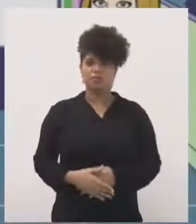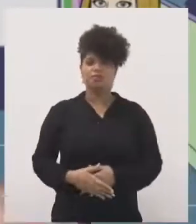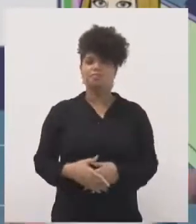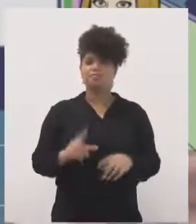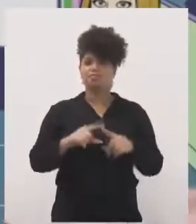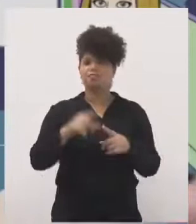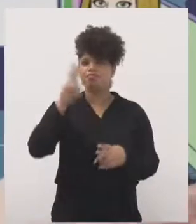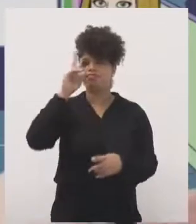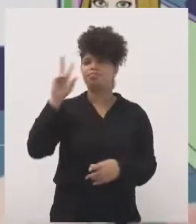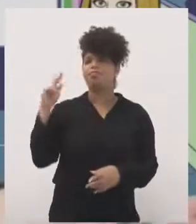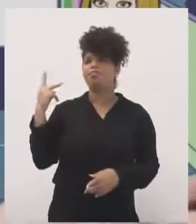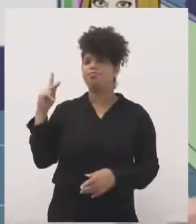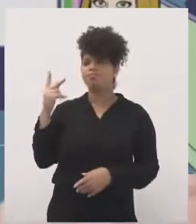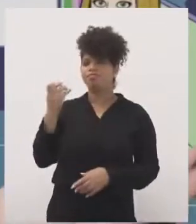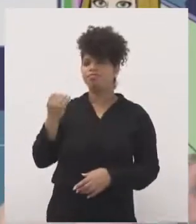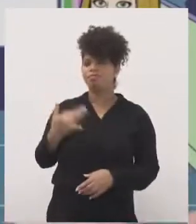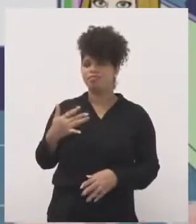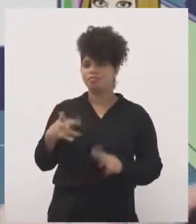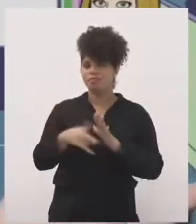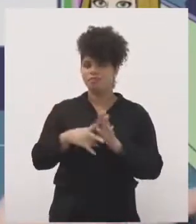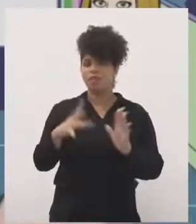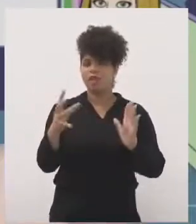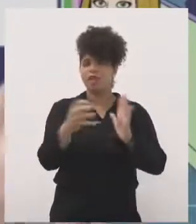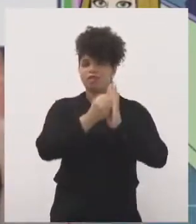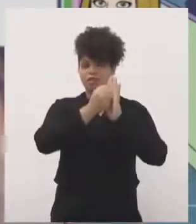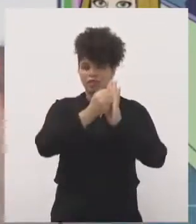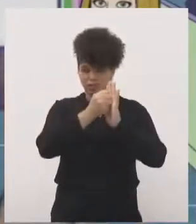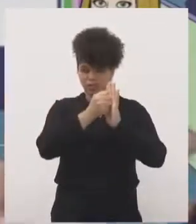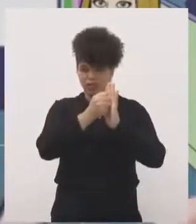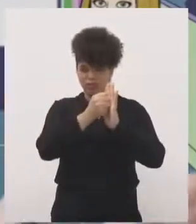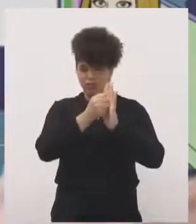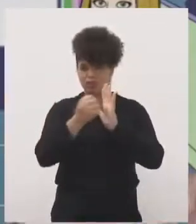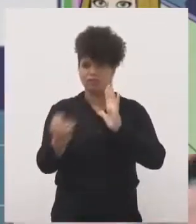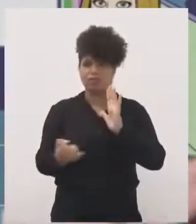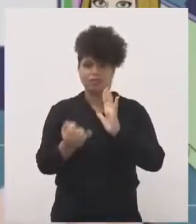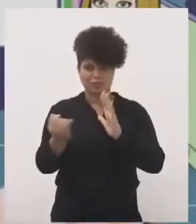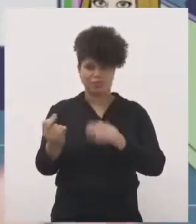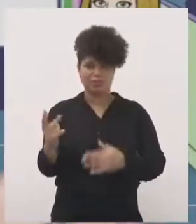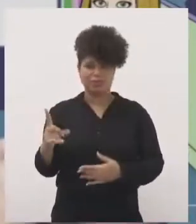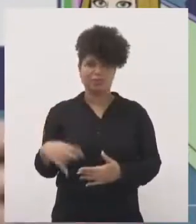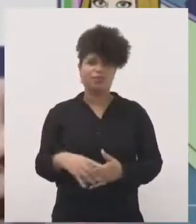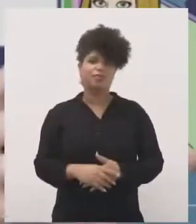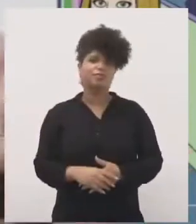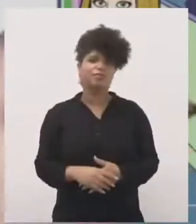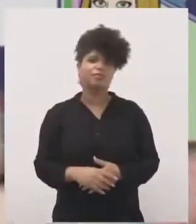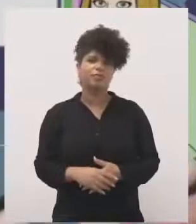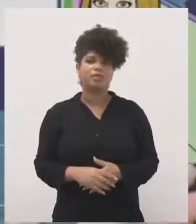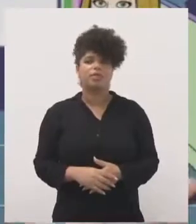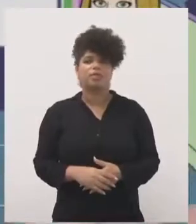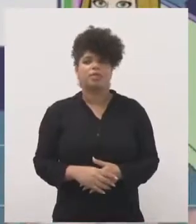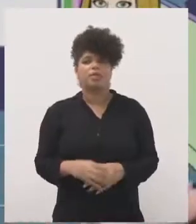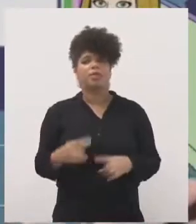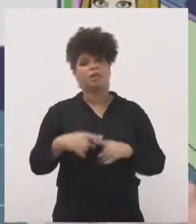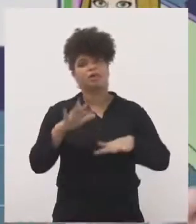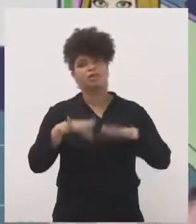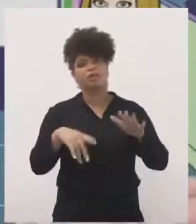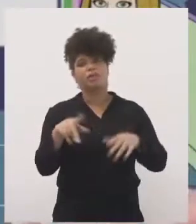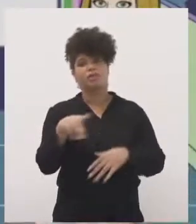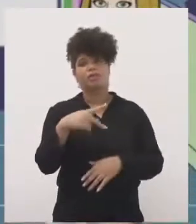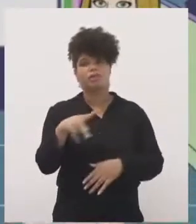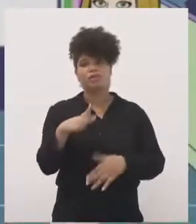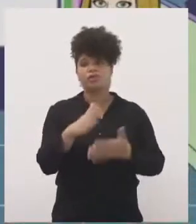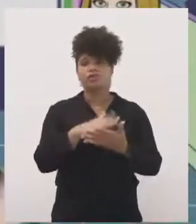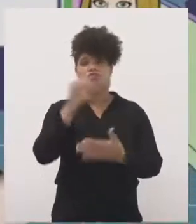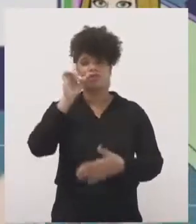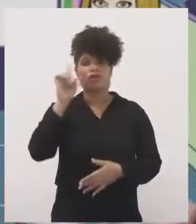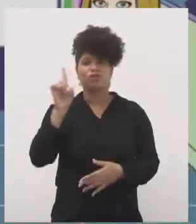trás para a gente voltar lá naquela parte do registro, porque eu acredito que pode ser que tenha algum professor que ainda não